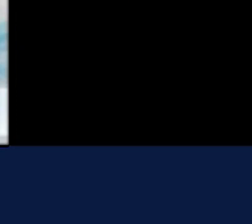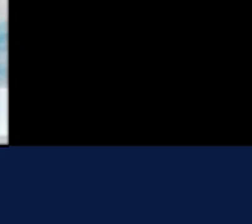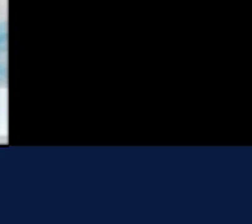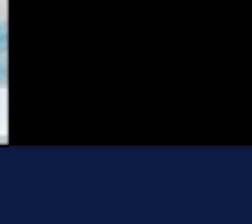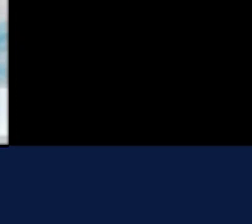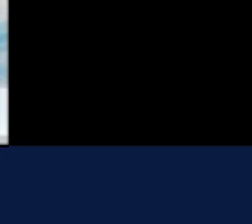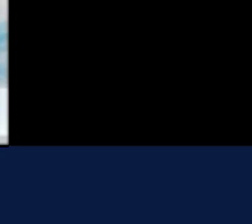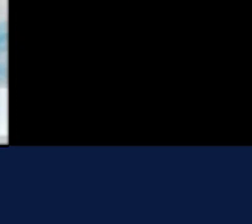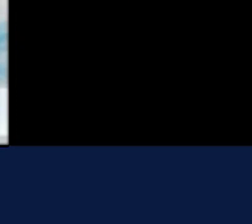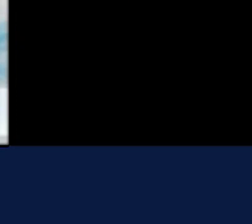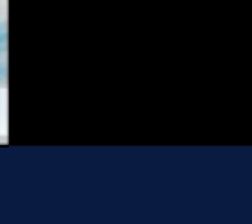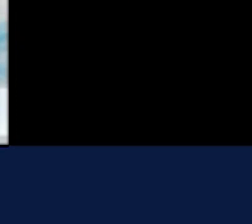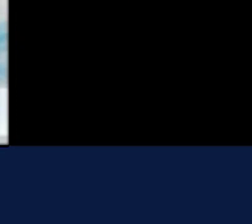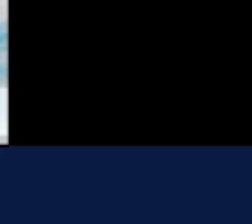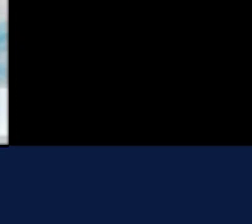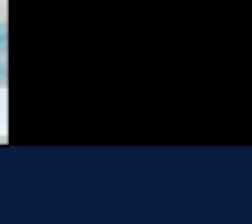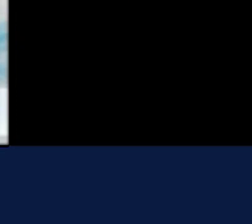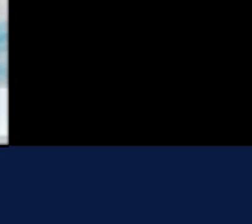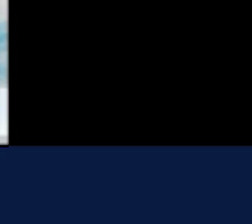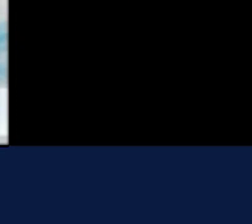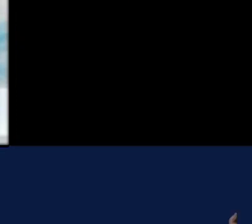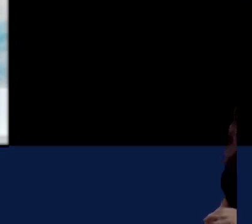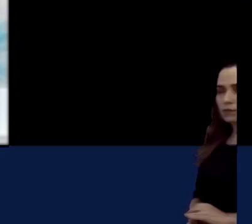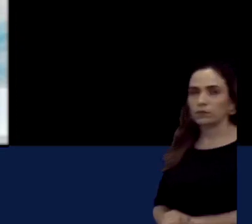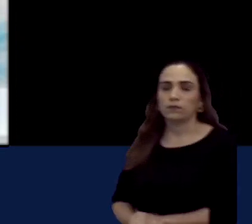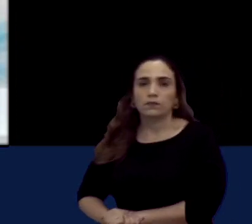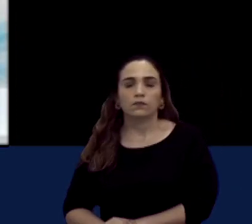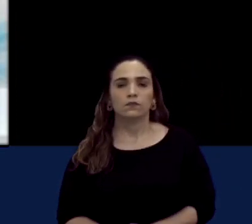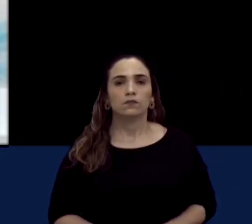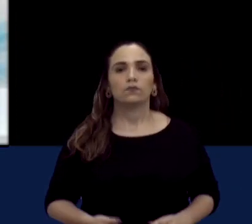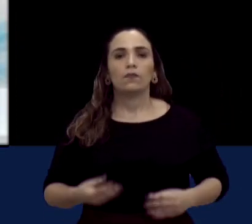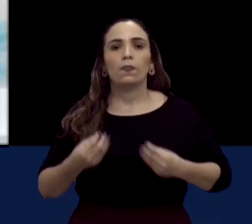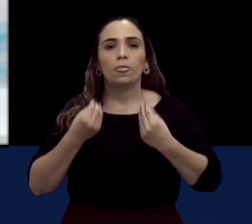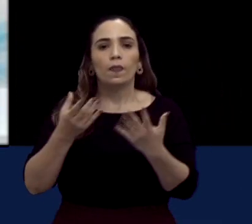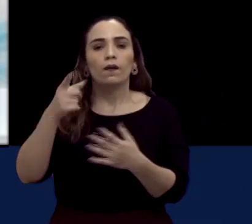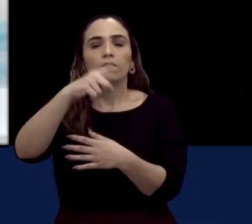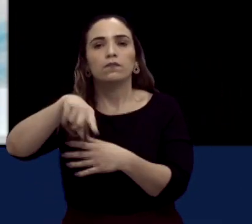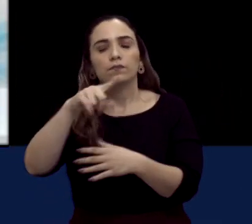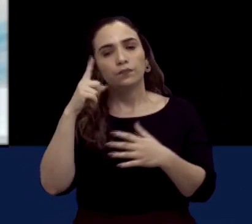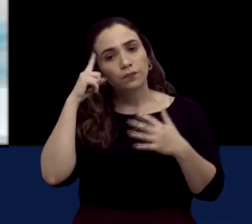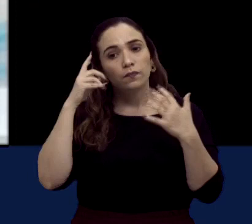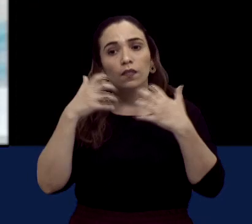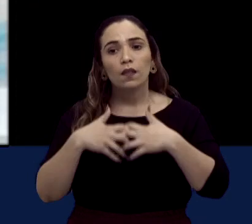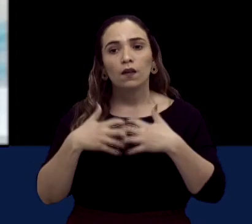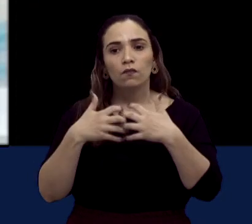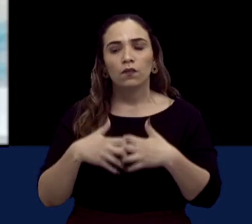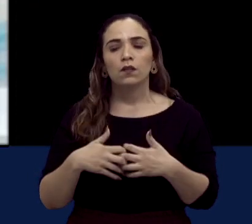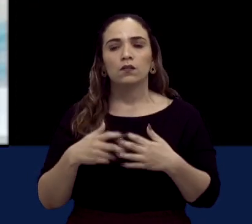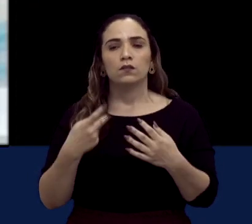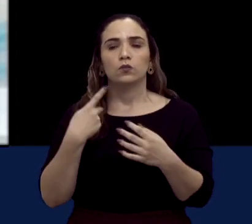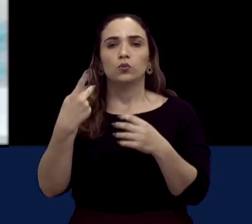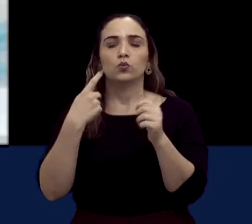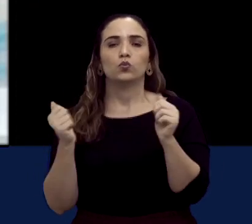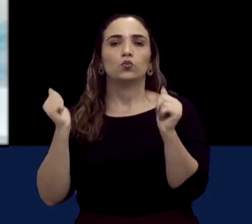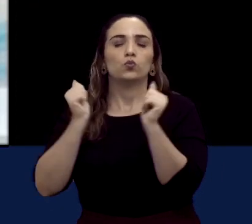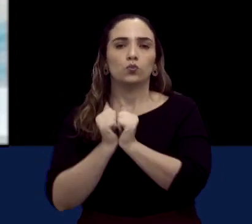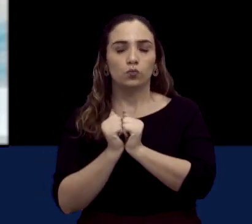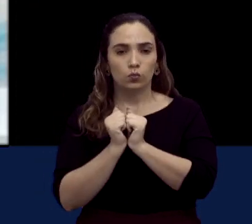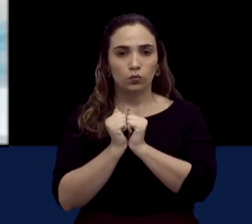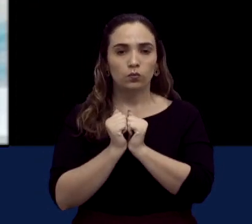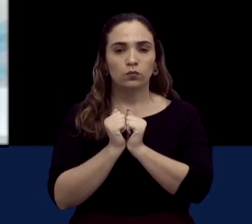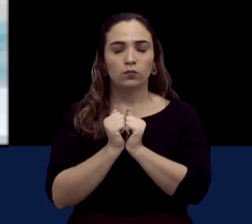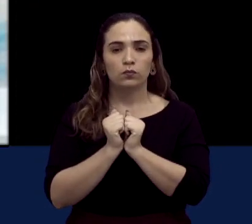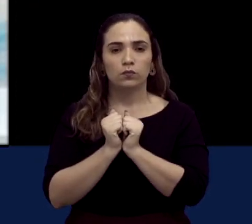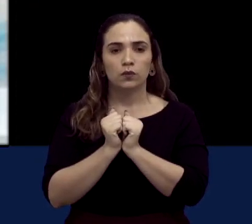tá? E aí eu trago esse momento de reflexão. E você, e eu, e a gente,